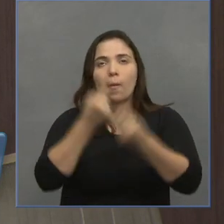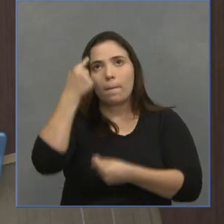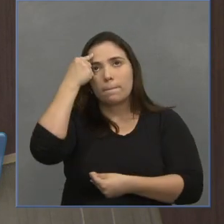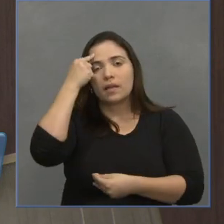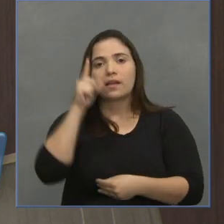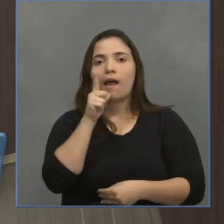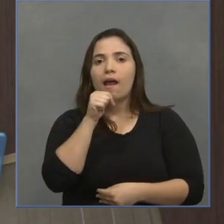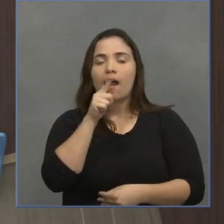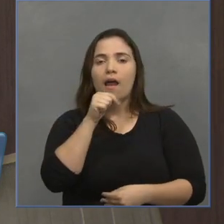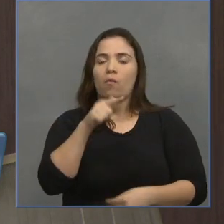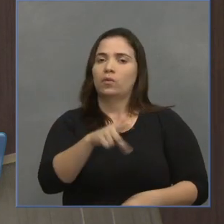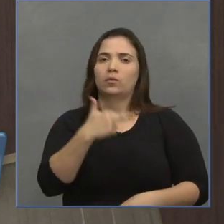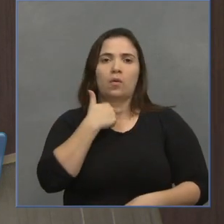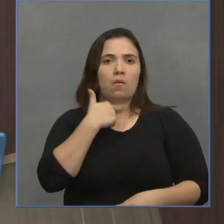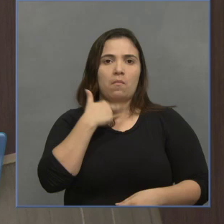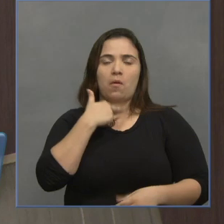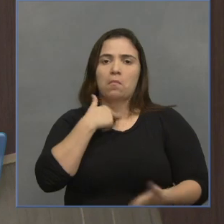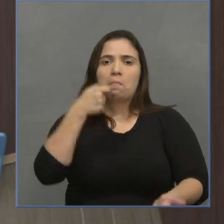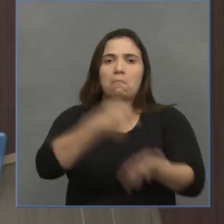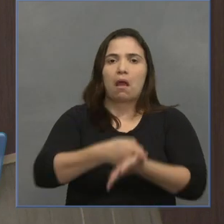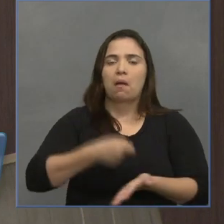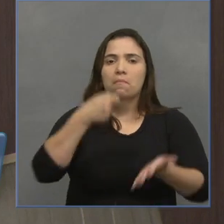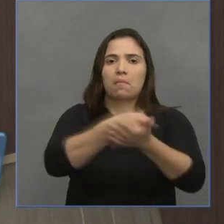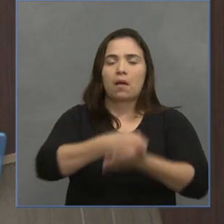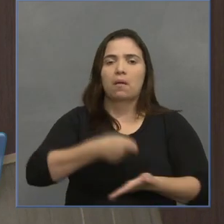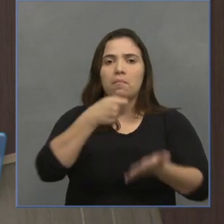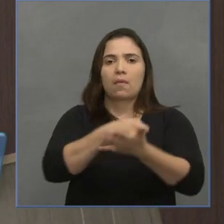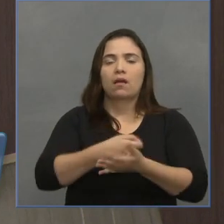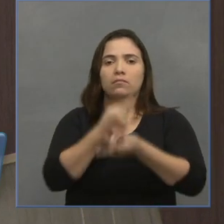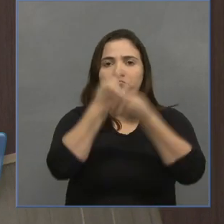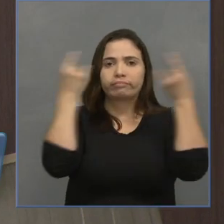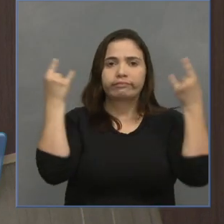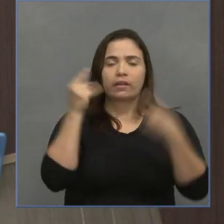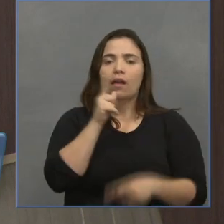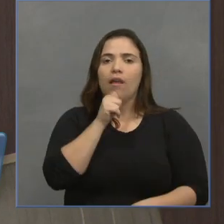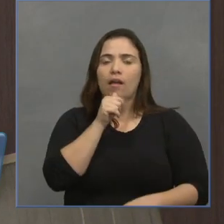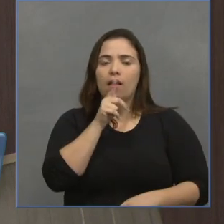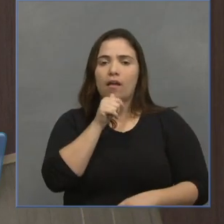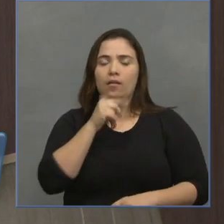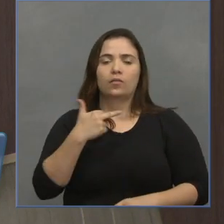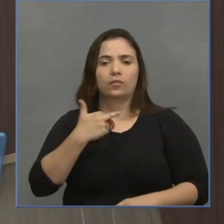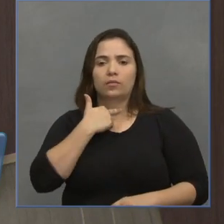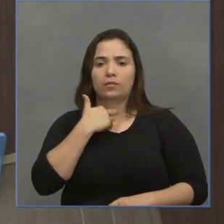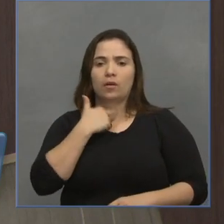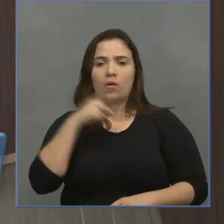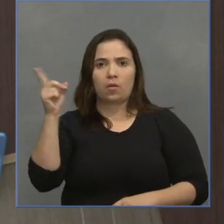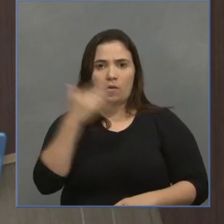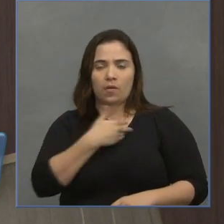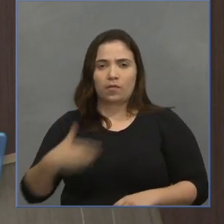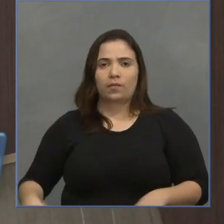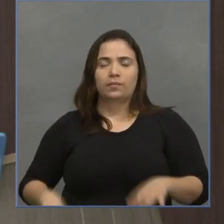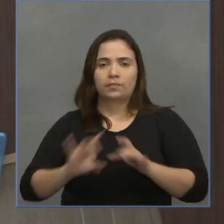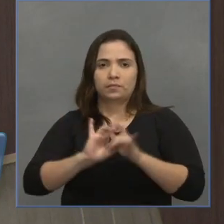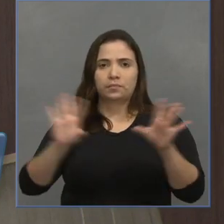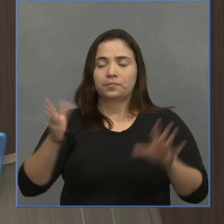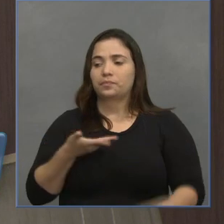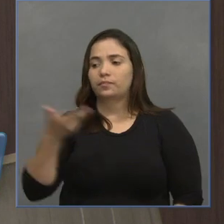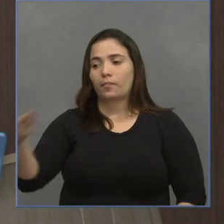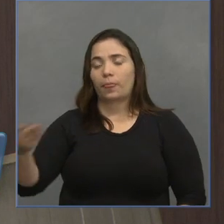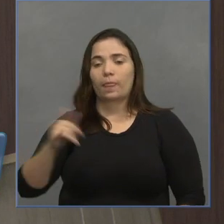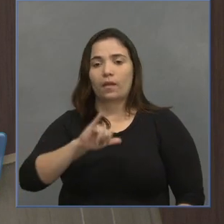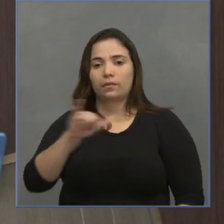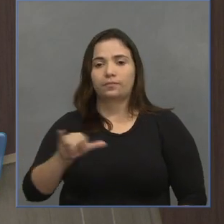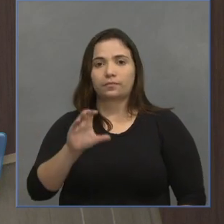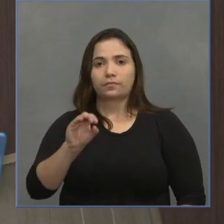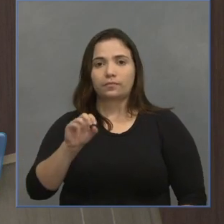essa privatização da água com beneplácito, autorização do governo do Estado. Deputado Joaquim Noronha. Eu só pediria mais